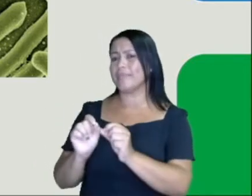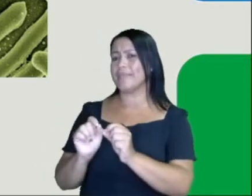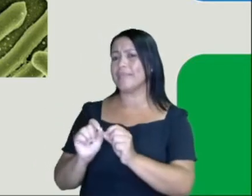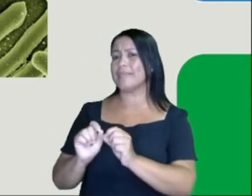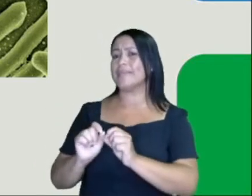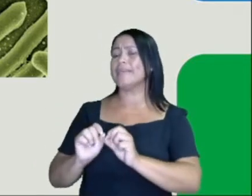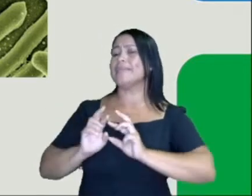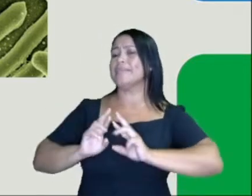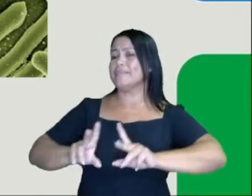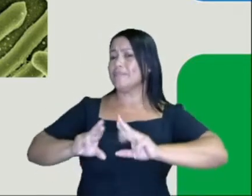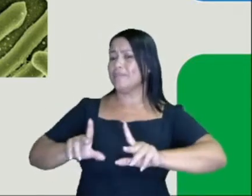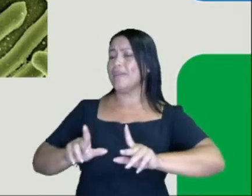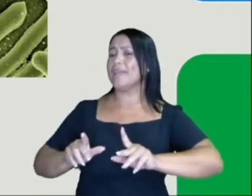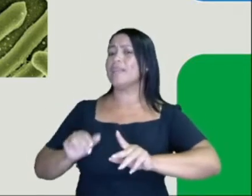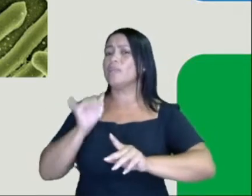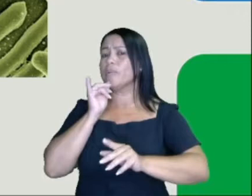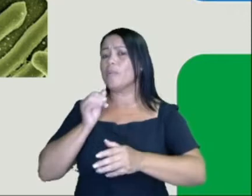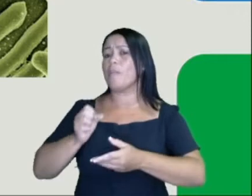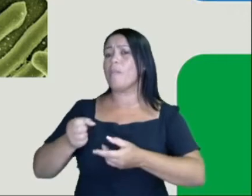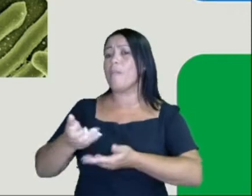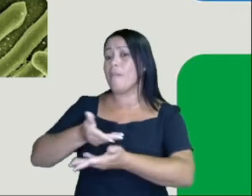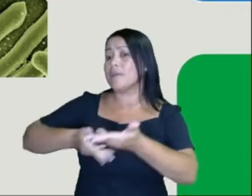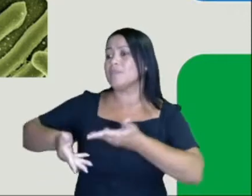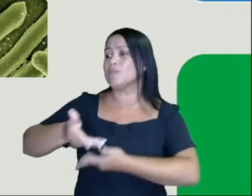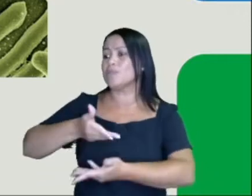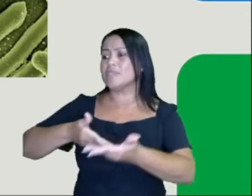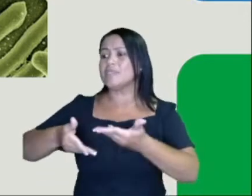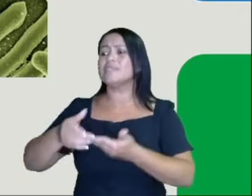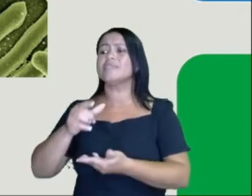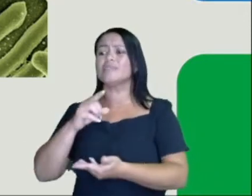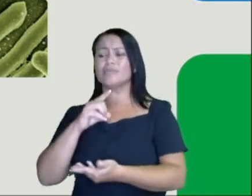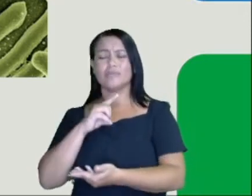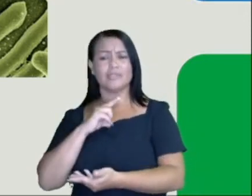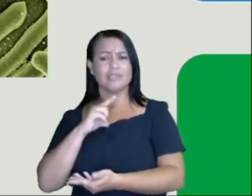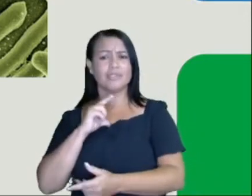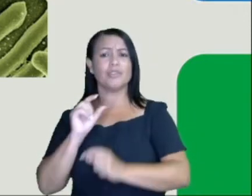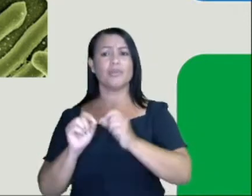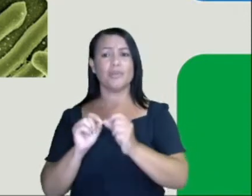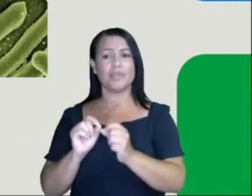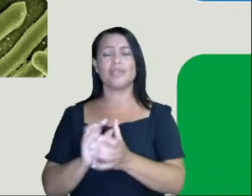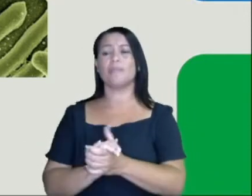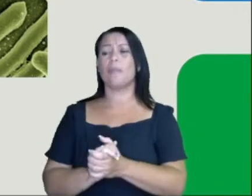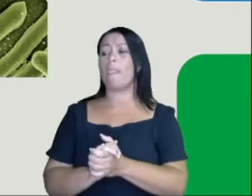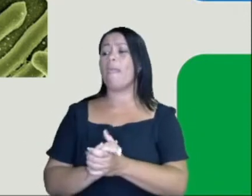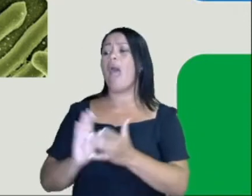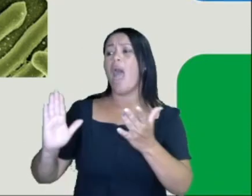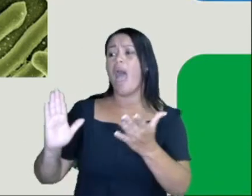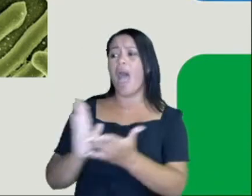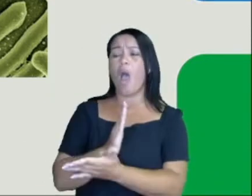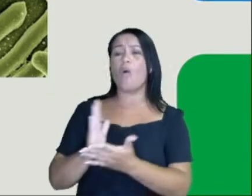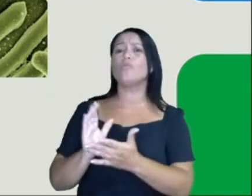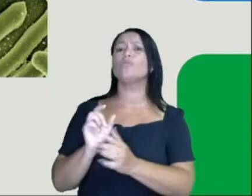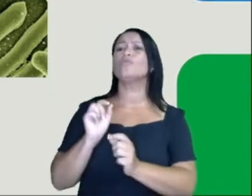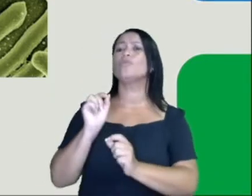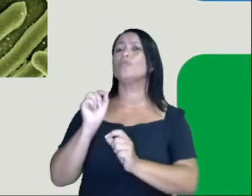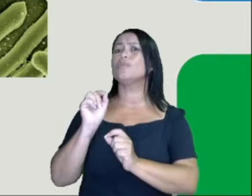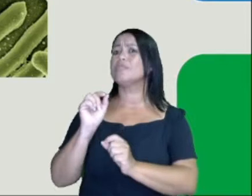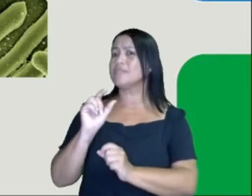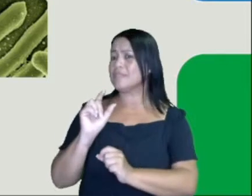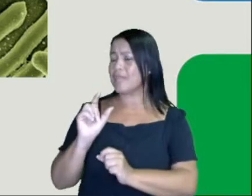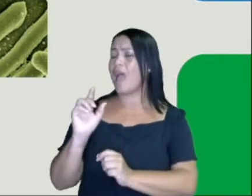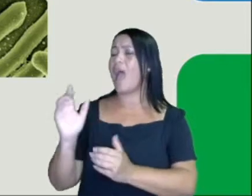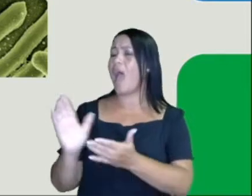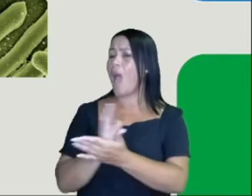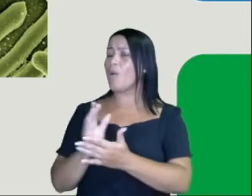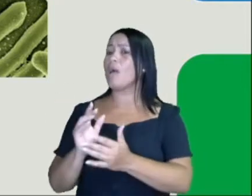encontram intimamente associados, criando um vínculo de dependência. Ambos se beneficiam, ok?